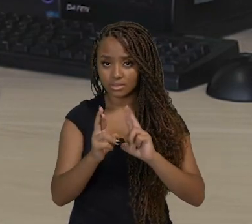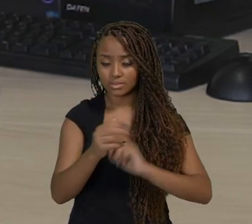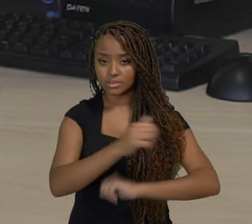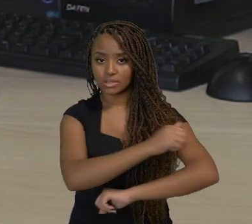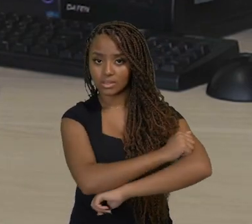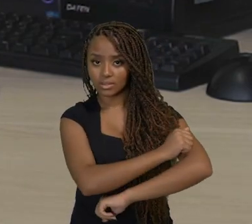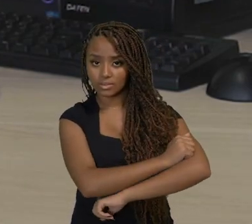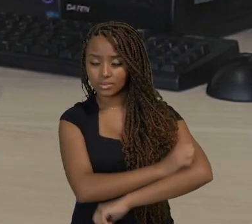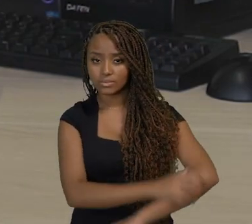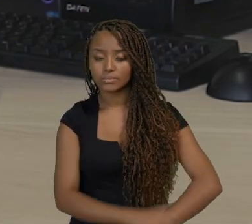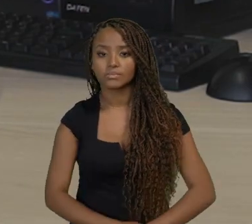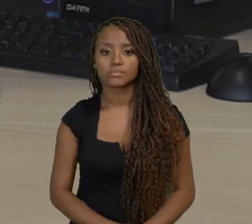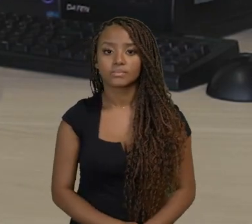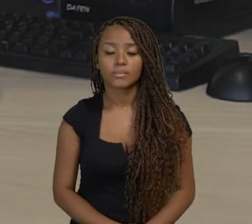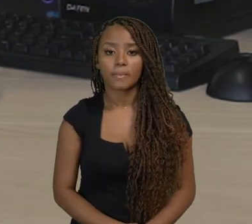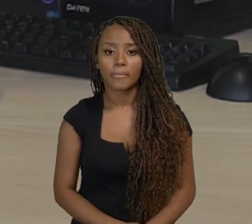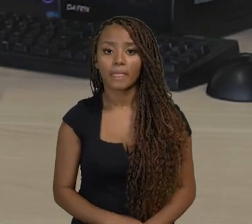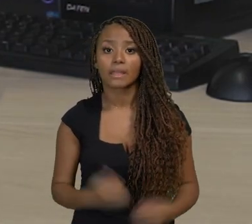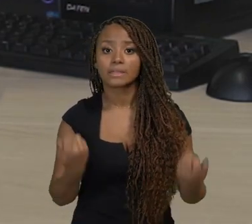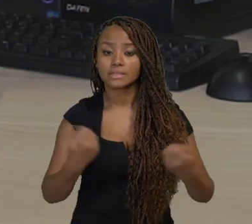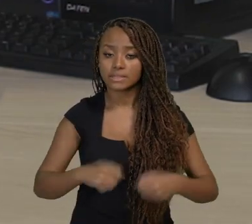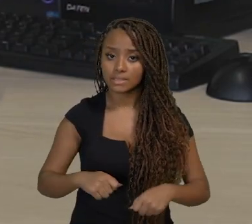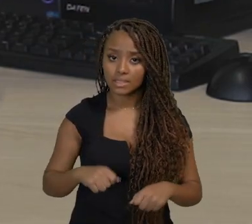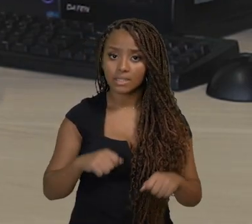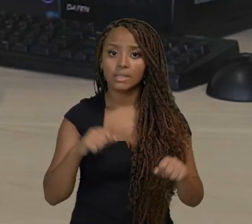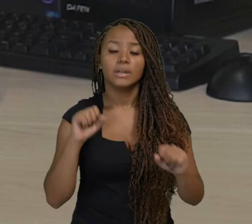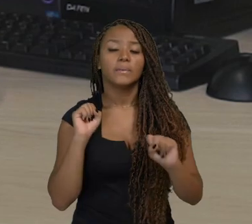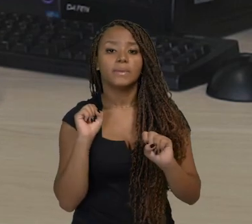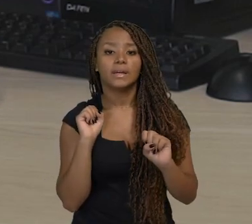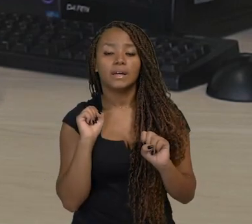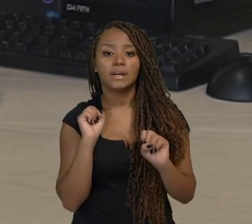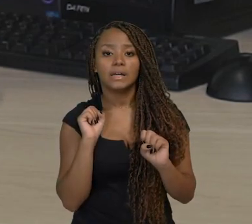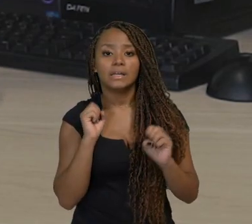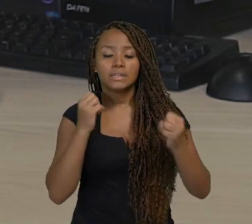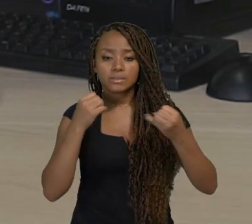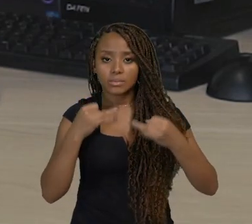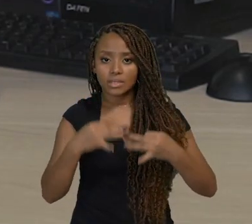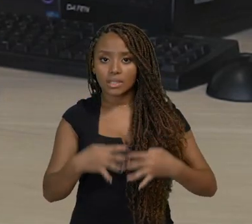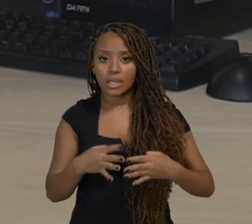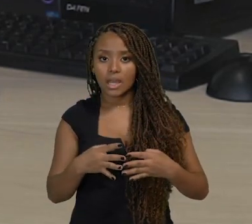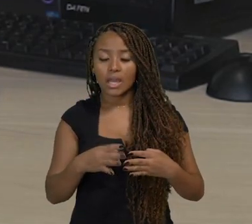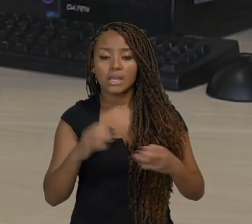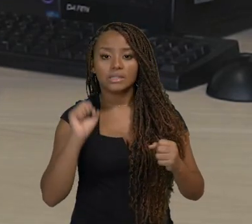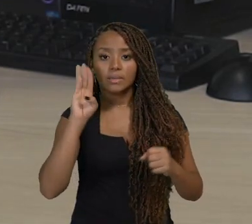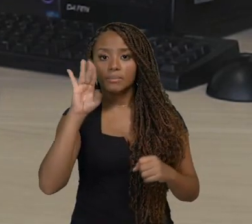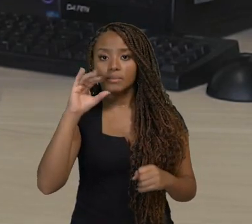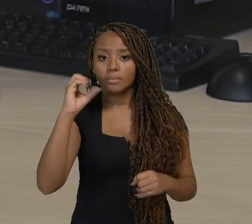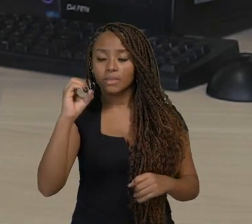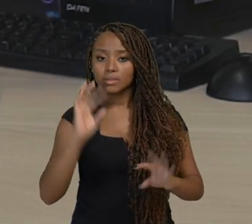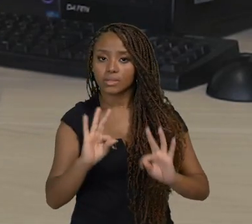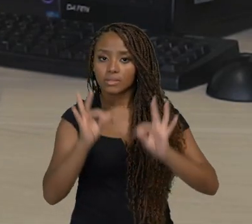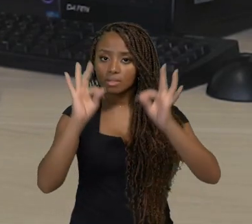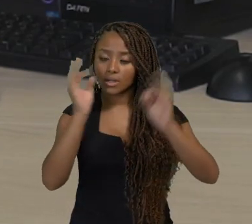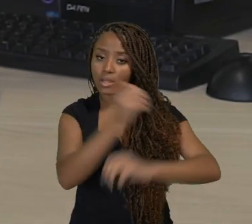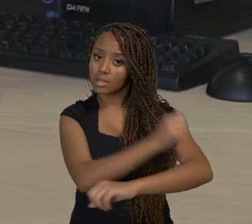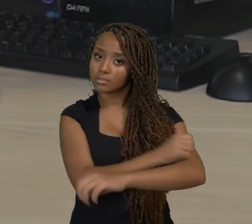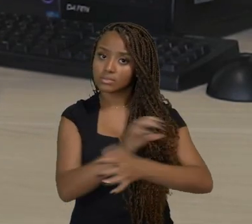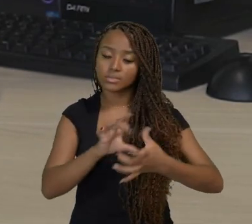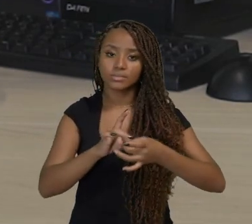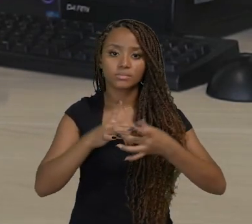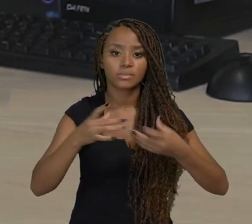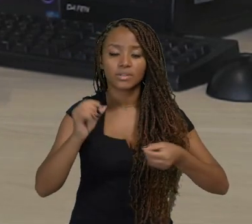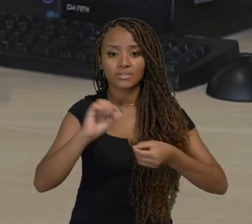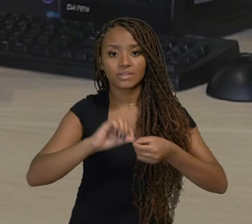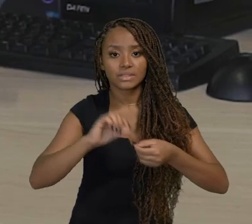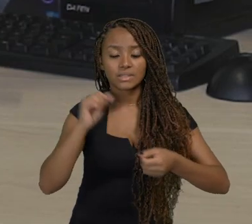né? Podemos dizer, particularmente da biotecnologia, né? Alunos que se dispõem a exercerem as